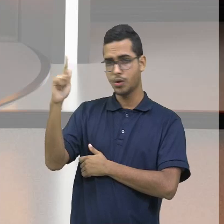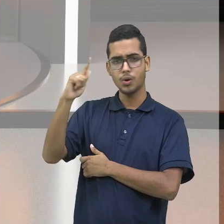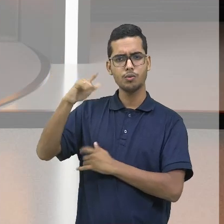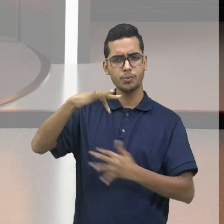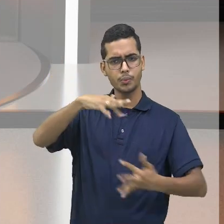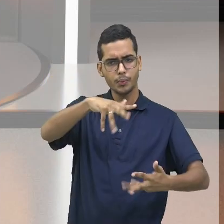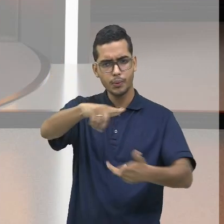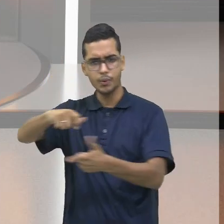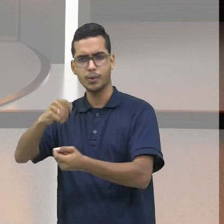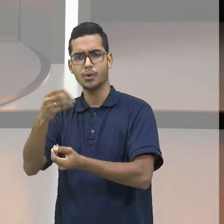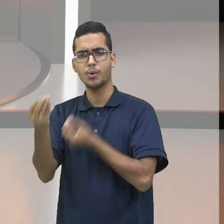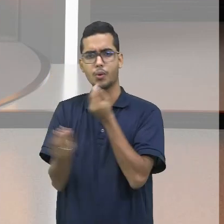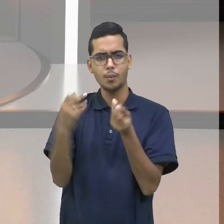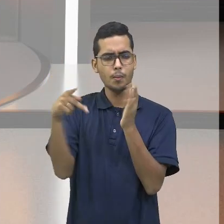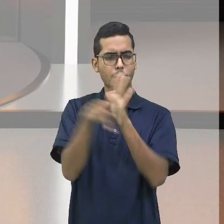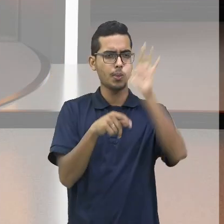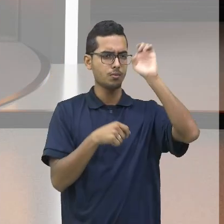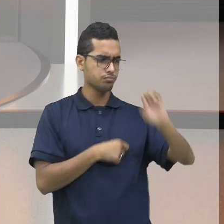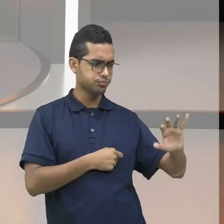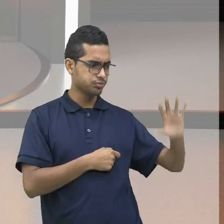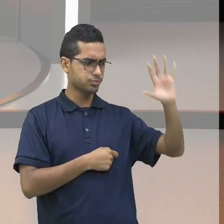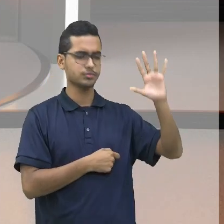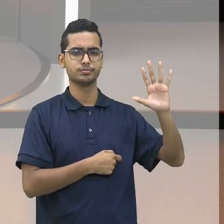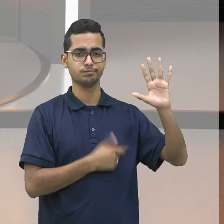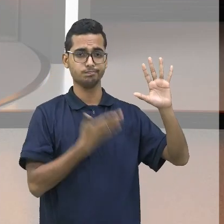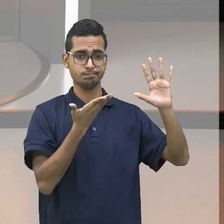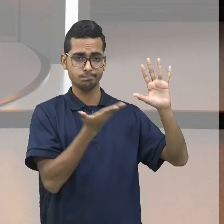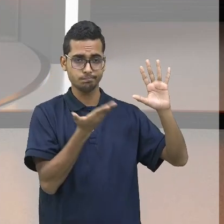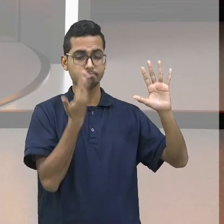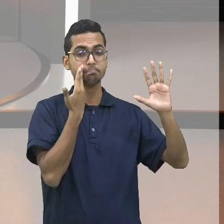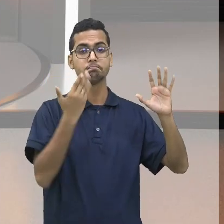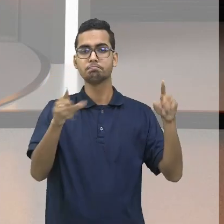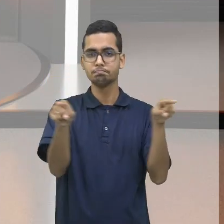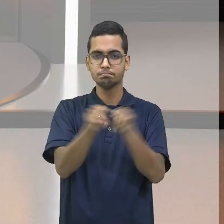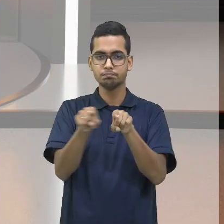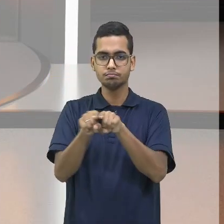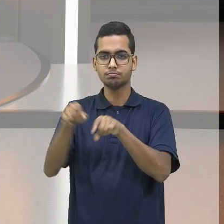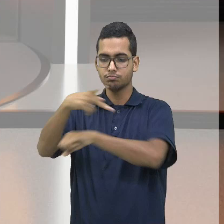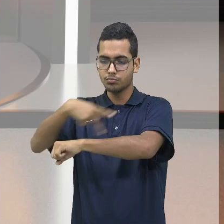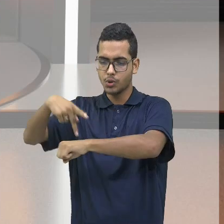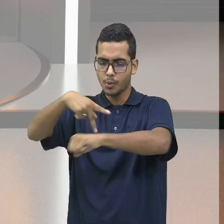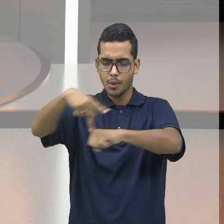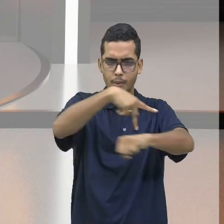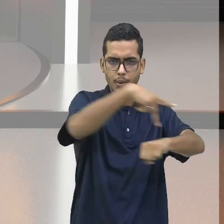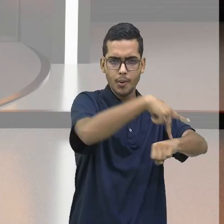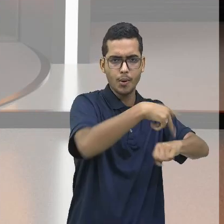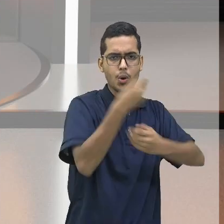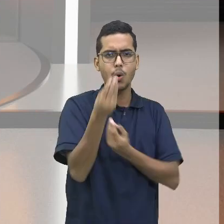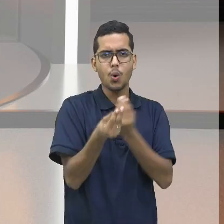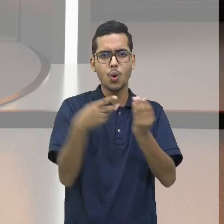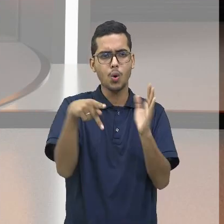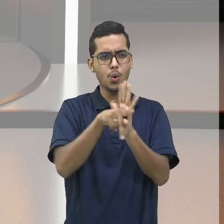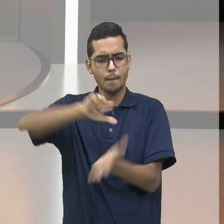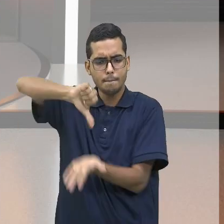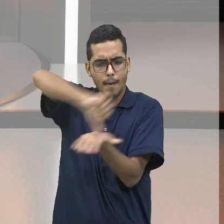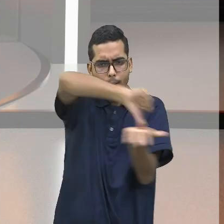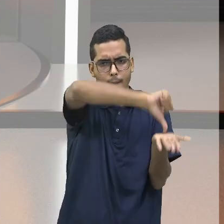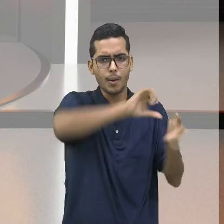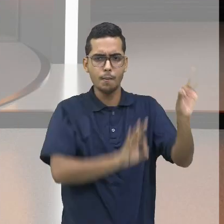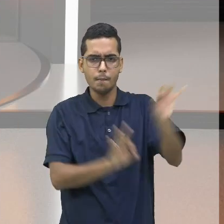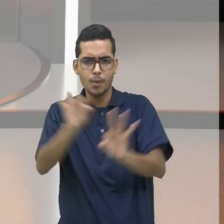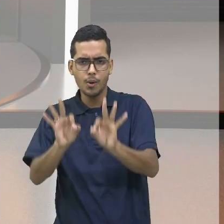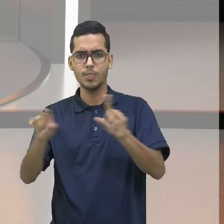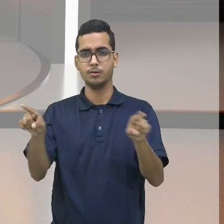de como a Europa hoje e os países estão dispostos no mapa,